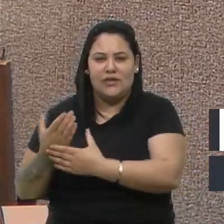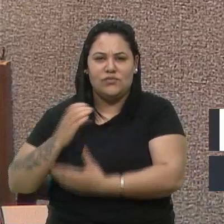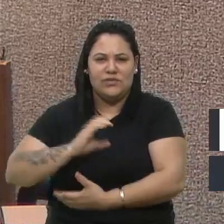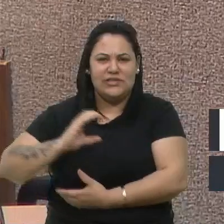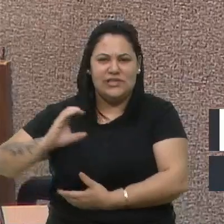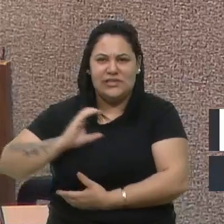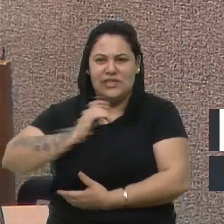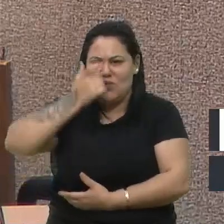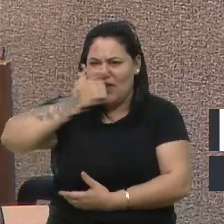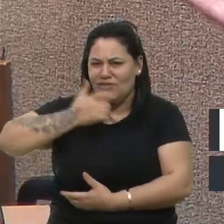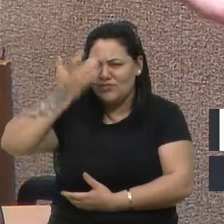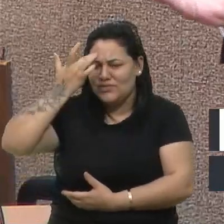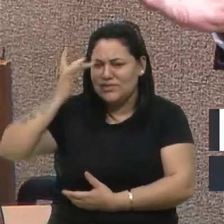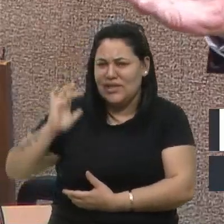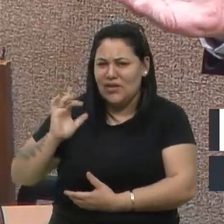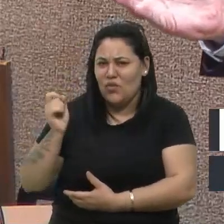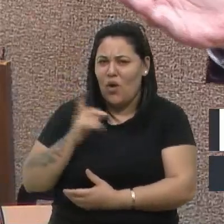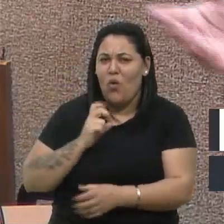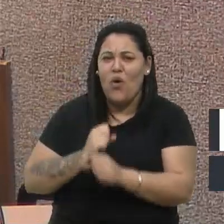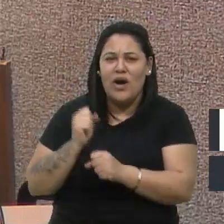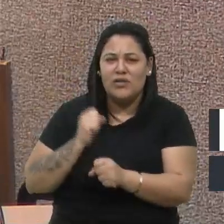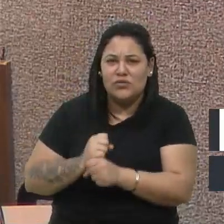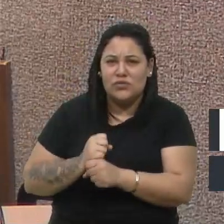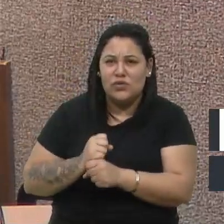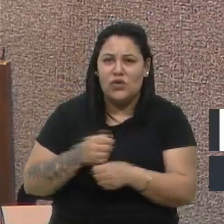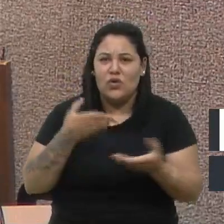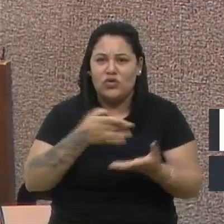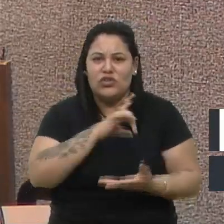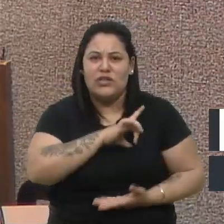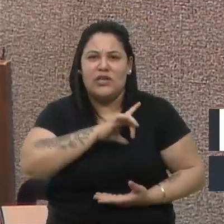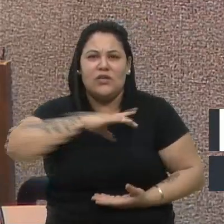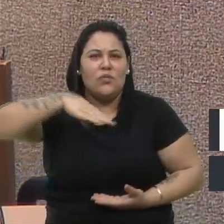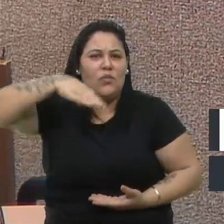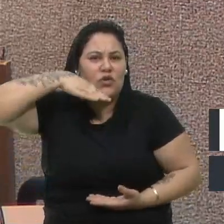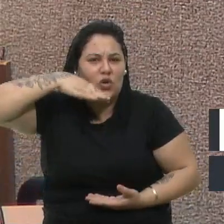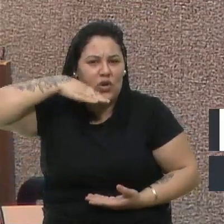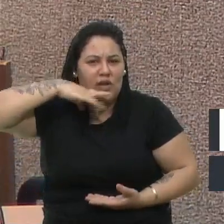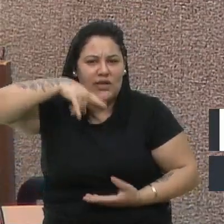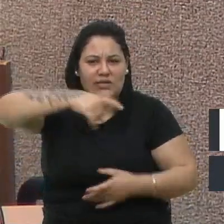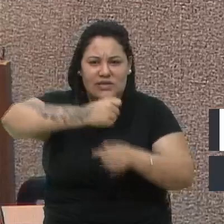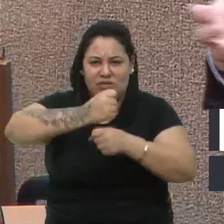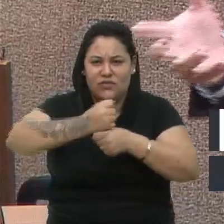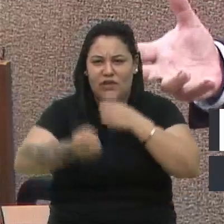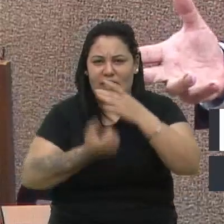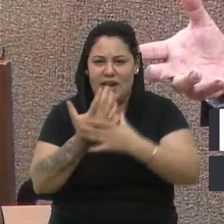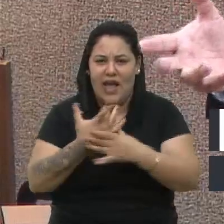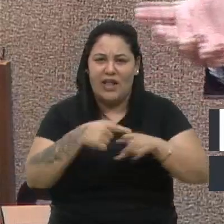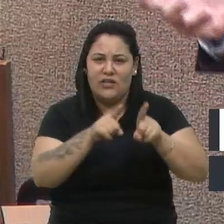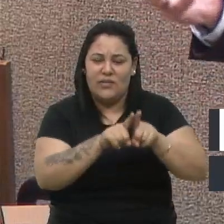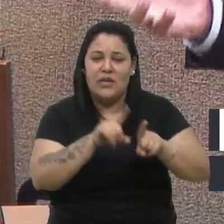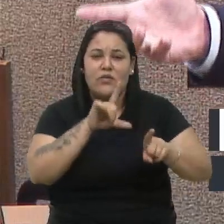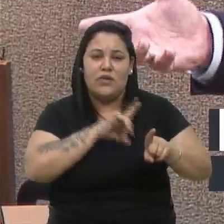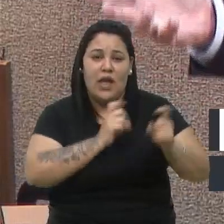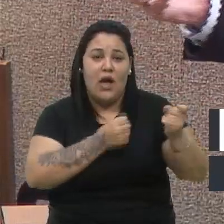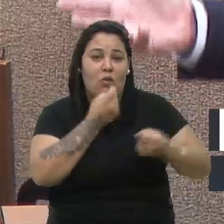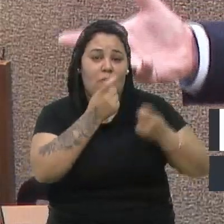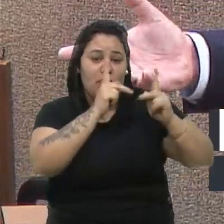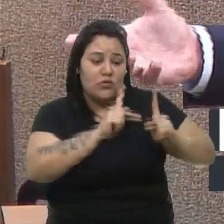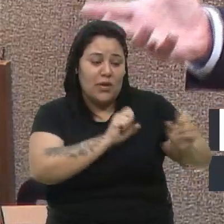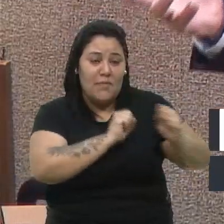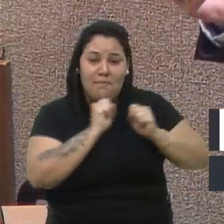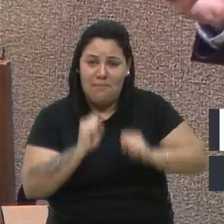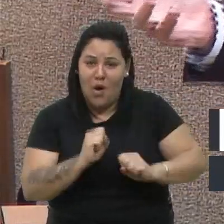nessa legislatura, hoje está o vereador Bortola. Esse ano foi criado, né? Então, tem alguém que possa